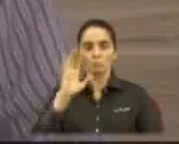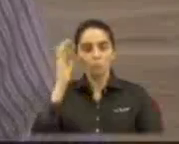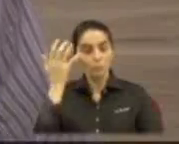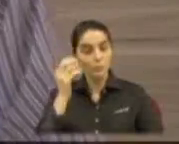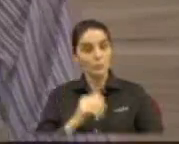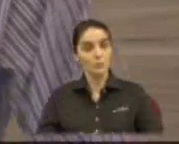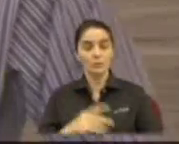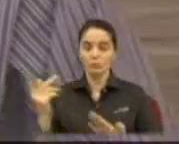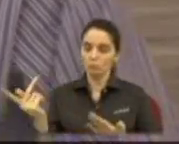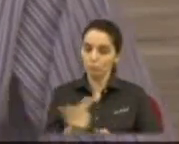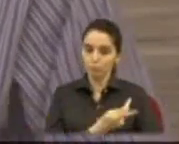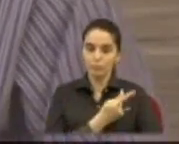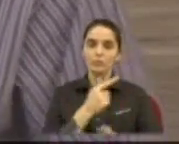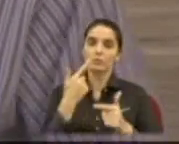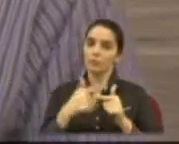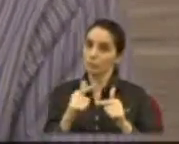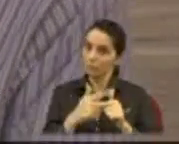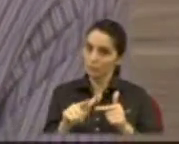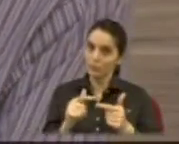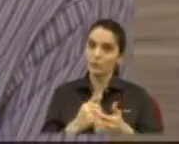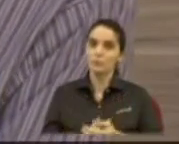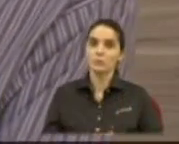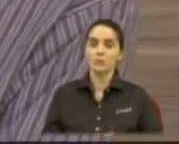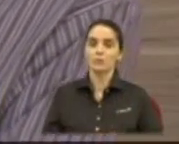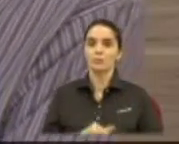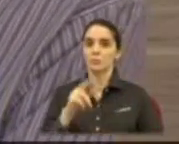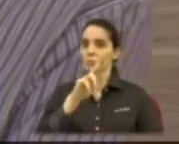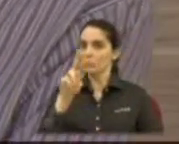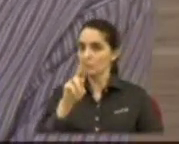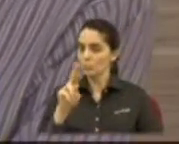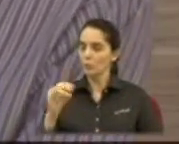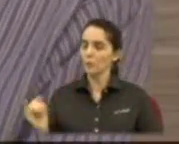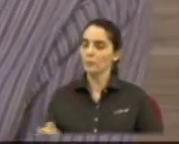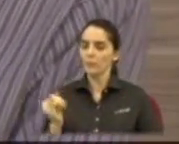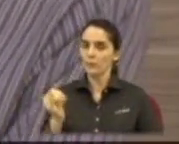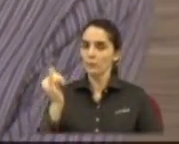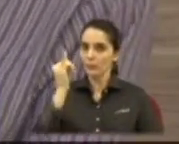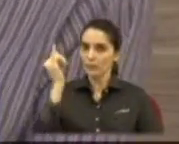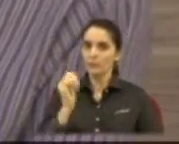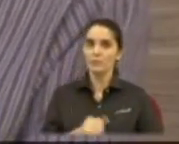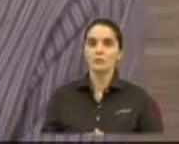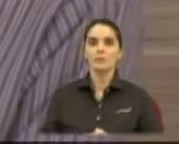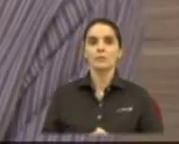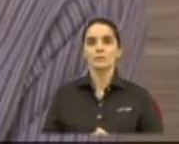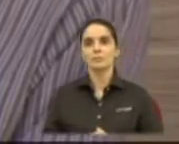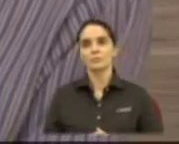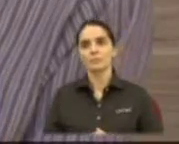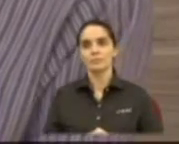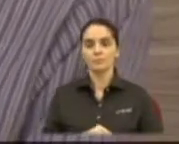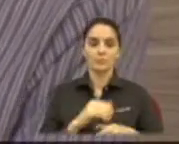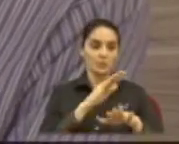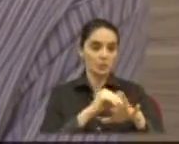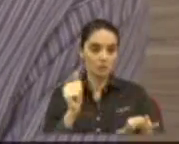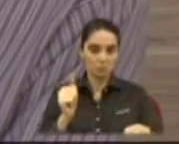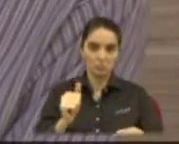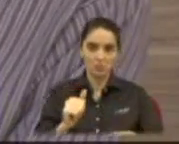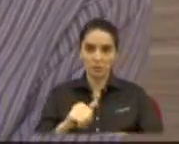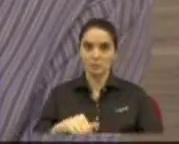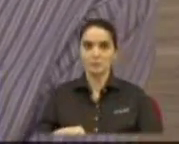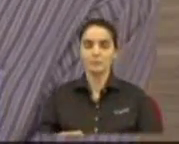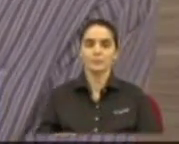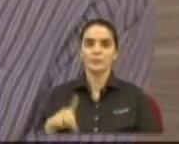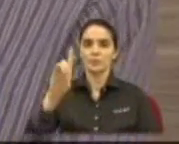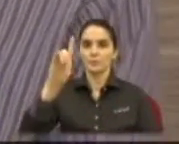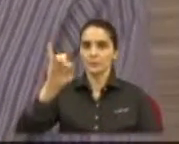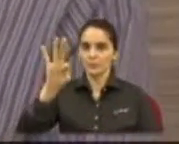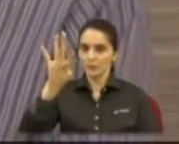diversas coisas aqui dentro, que a identificação foi muito importante. Então, fomos chamados de fascista, ditador, mas